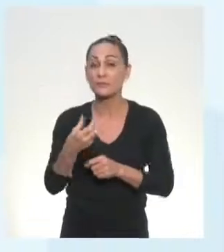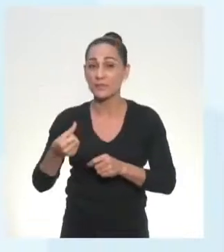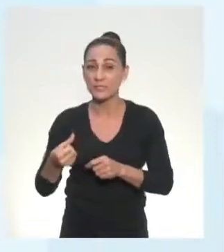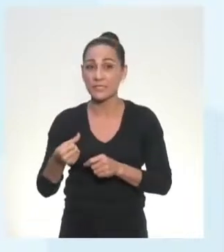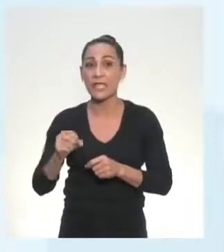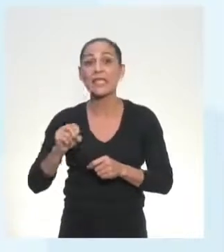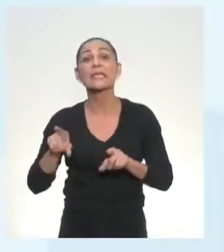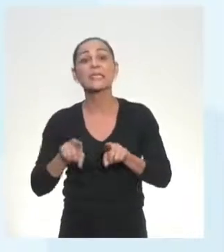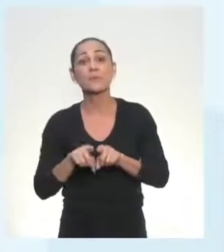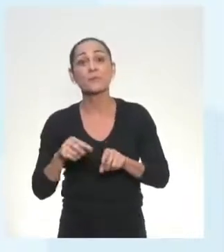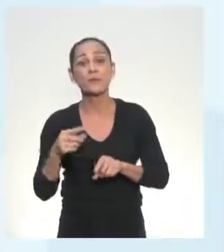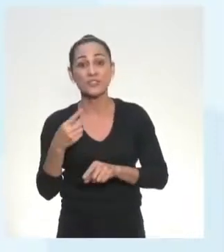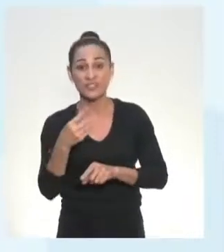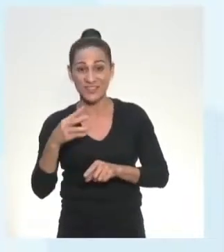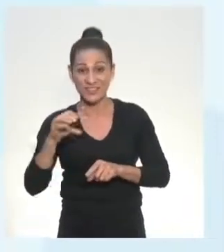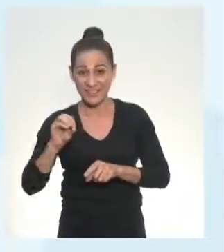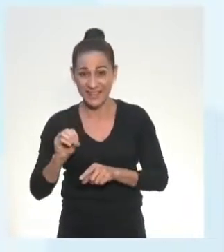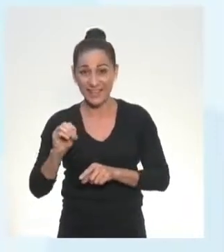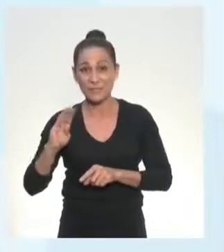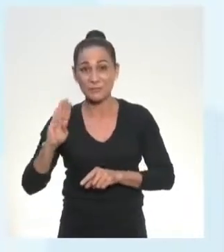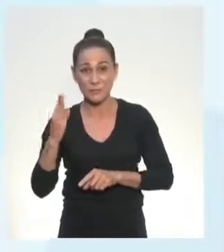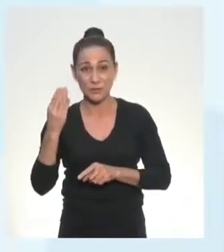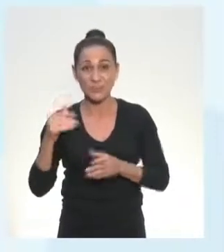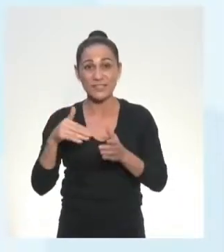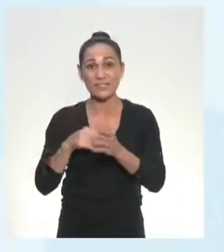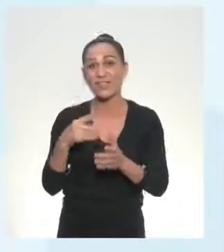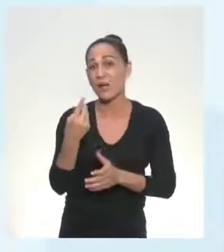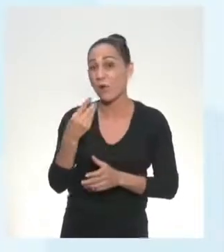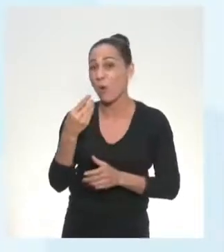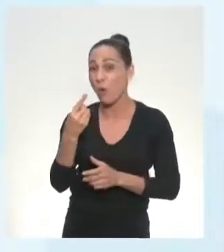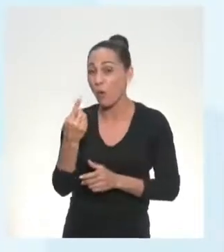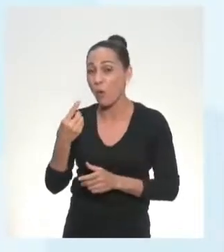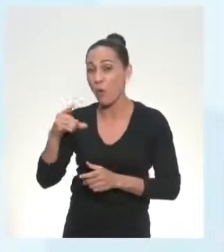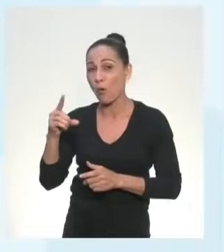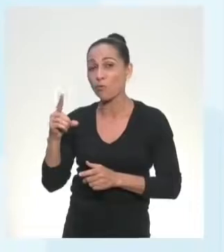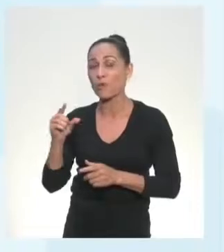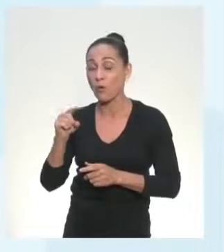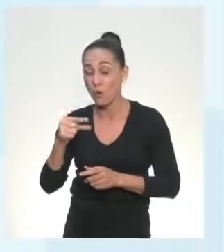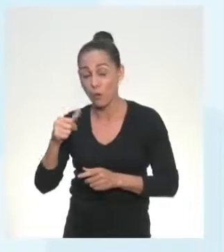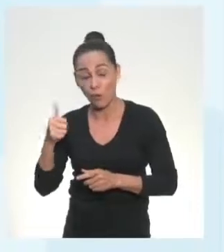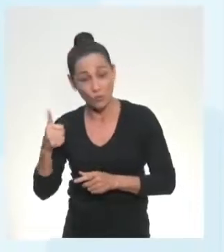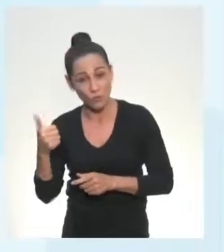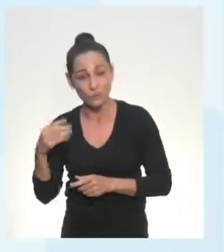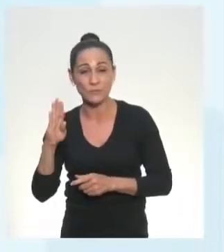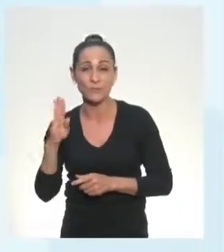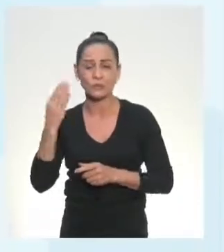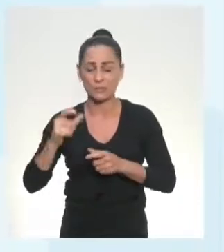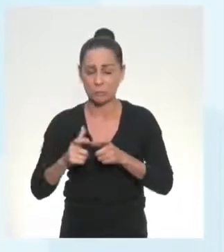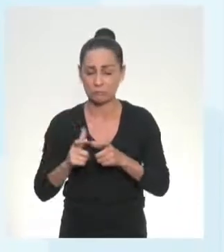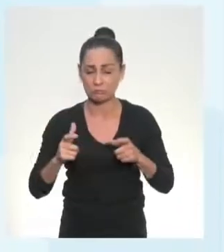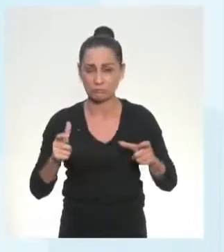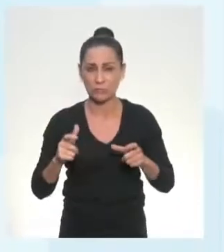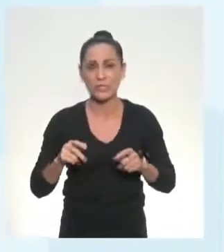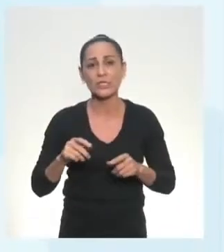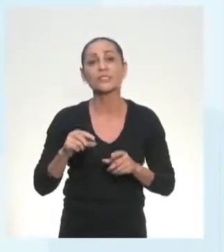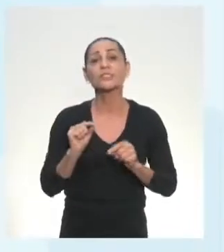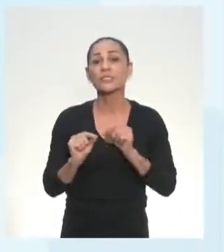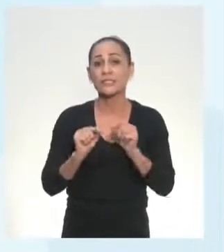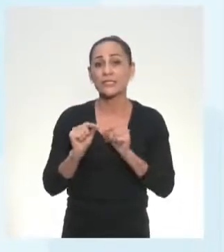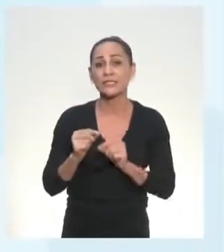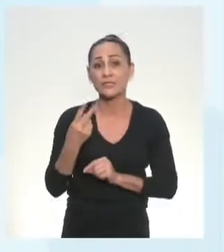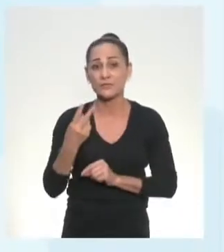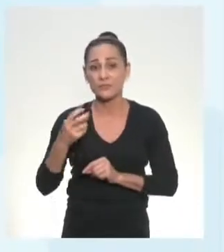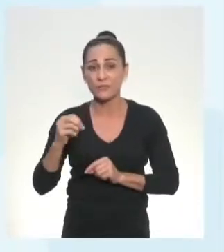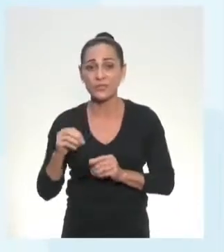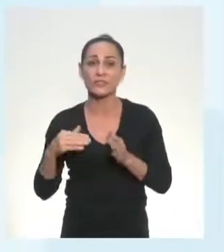para 11 bilhões. Ou seja, houve um aumento, logicamente um aumento bem sensível, né, de 20 para 26 anos, né, do